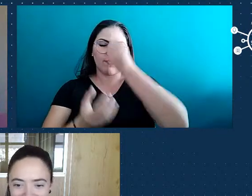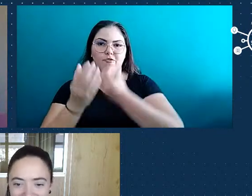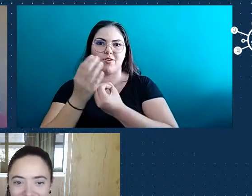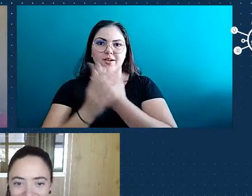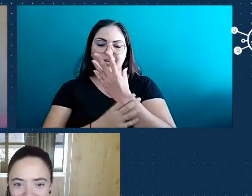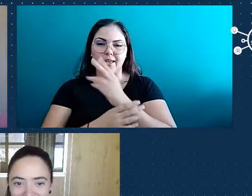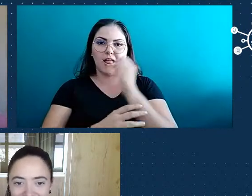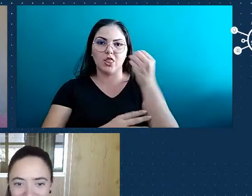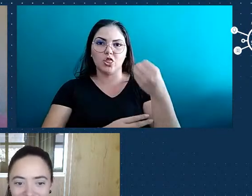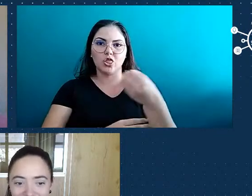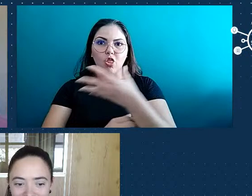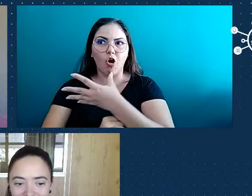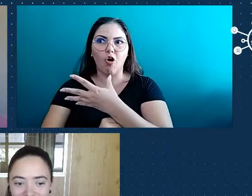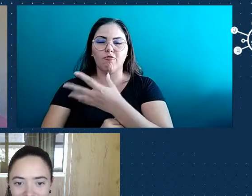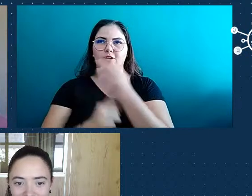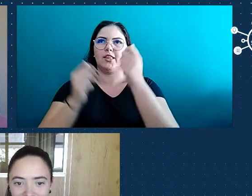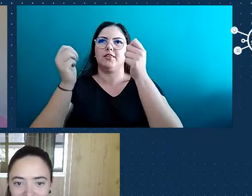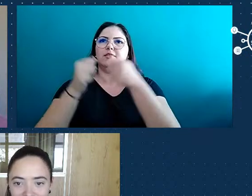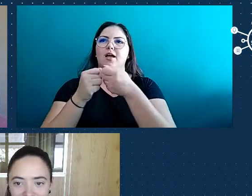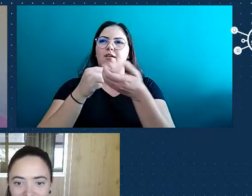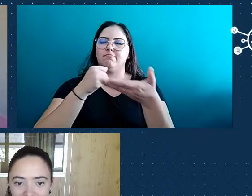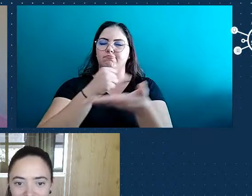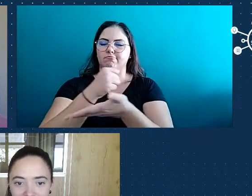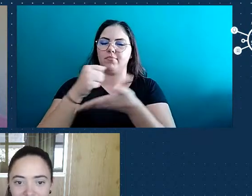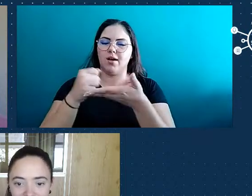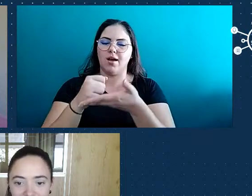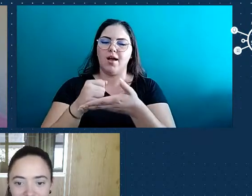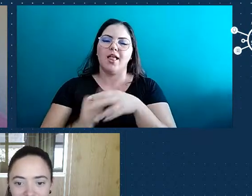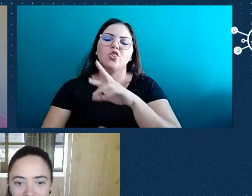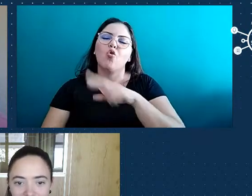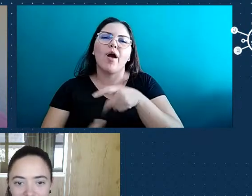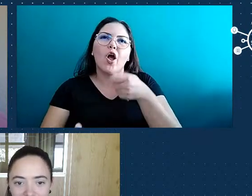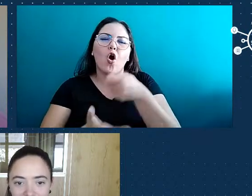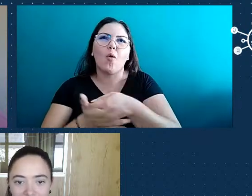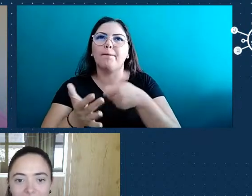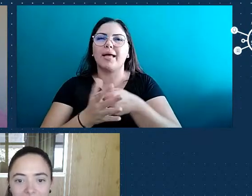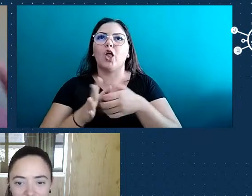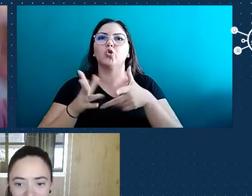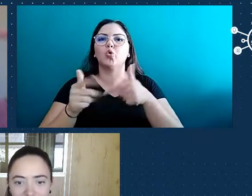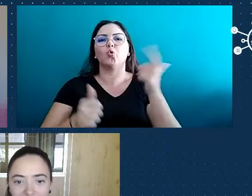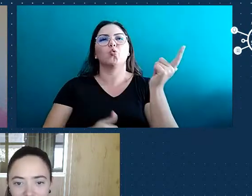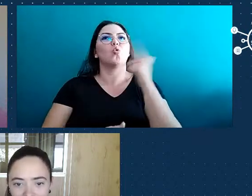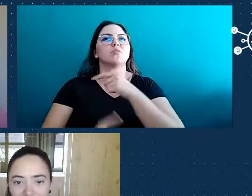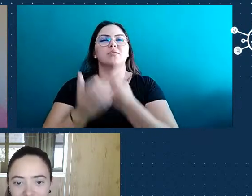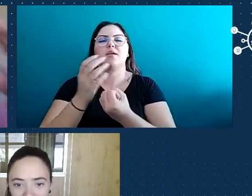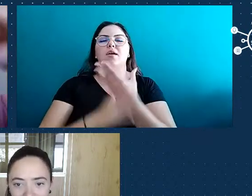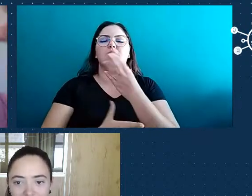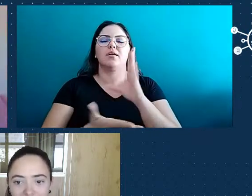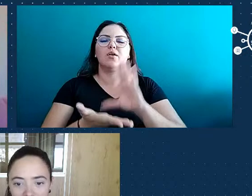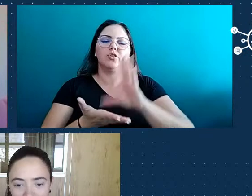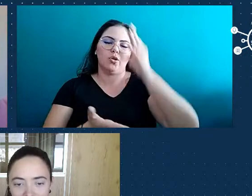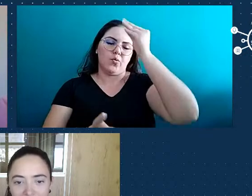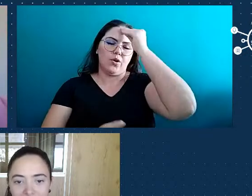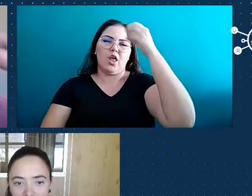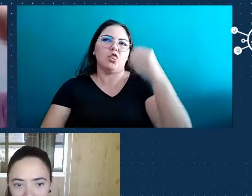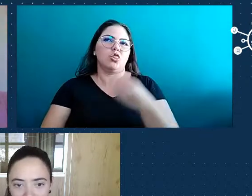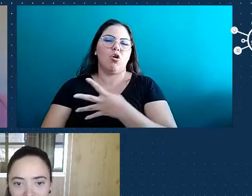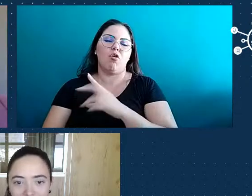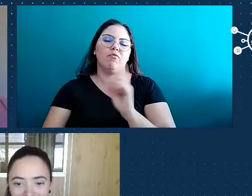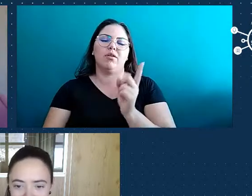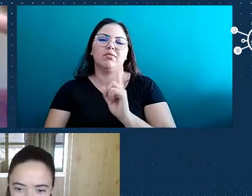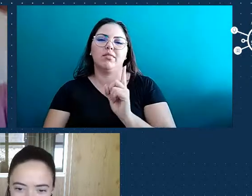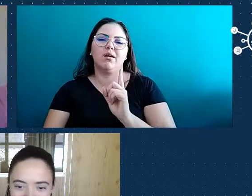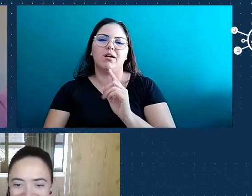todo doutorado tem que ser assim para ter validade, não. Mas seria o ideal. Mas o ideal é o ideal, né? Vamos pensar aqui em Platão, mundo